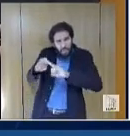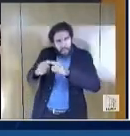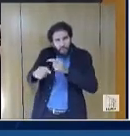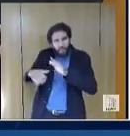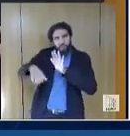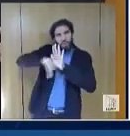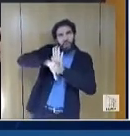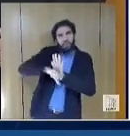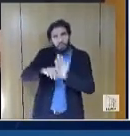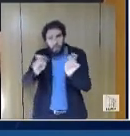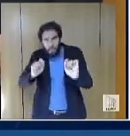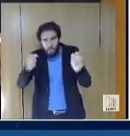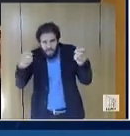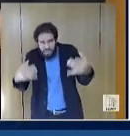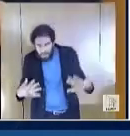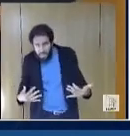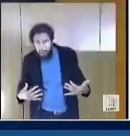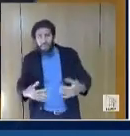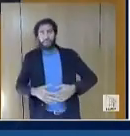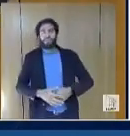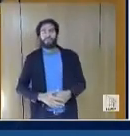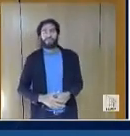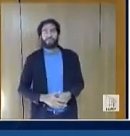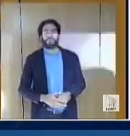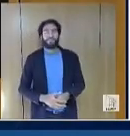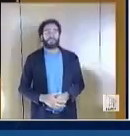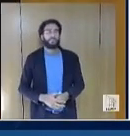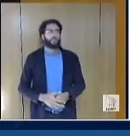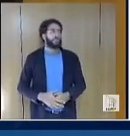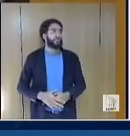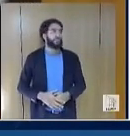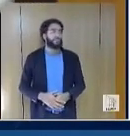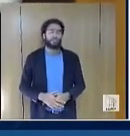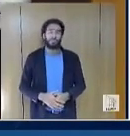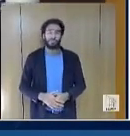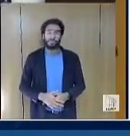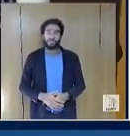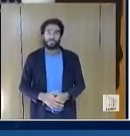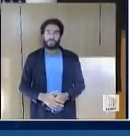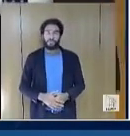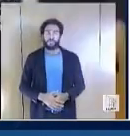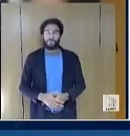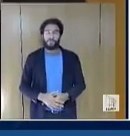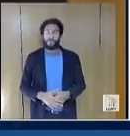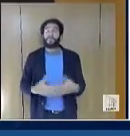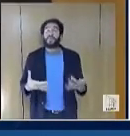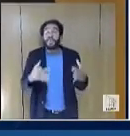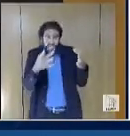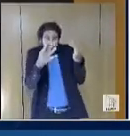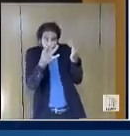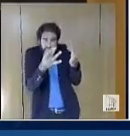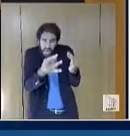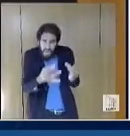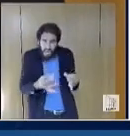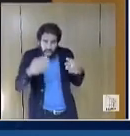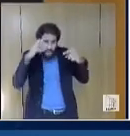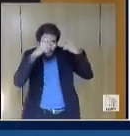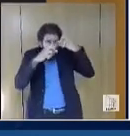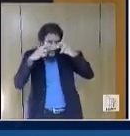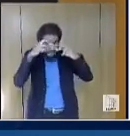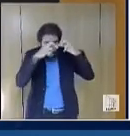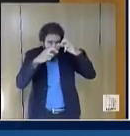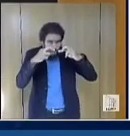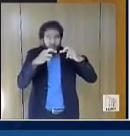da República, tem uma casa, morava até ser presidente da República. E ele depois,